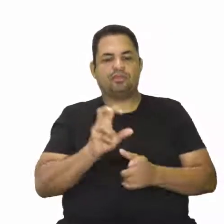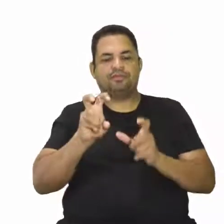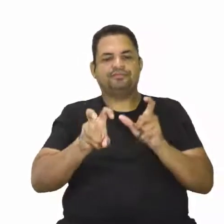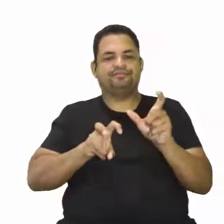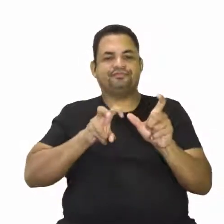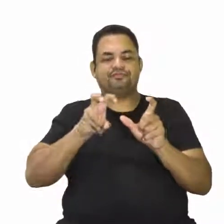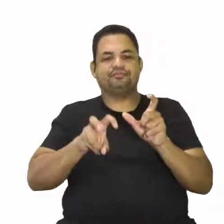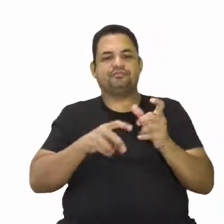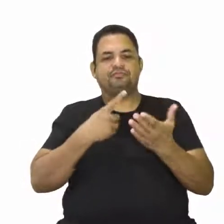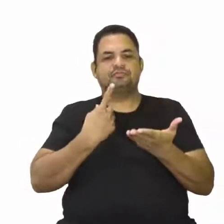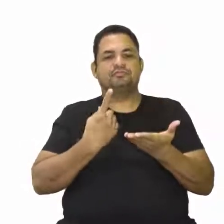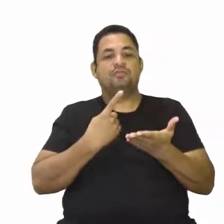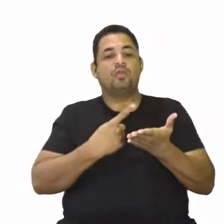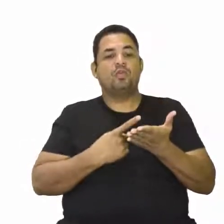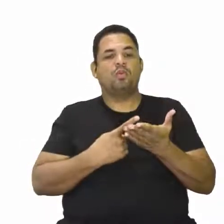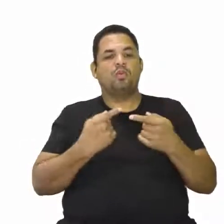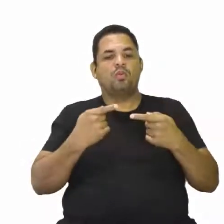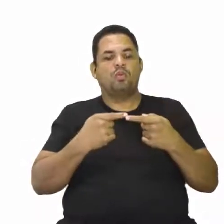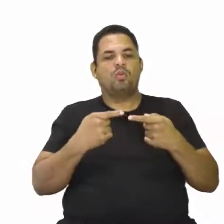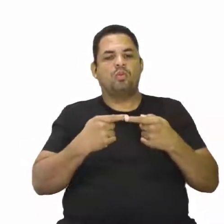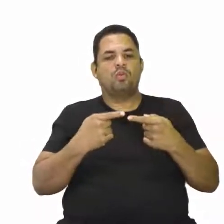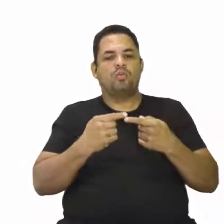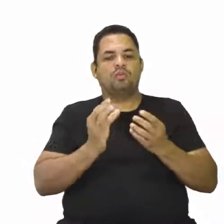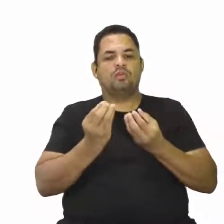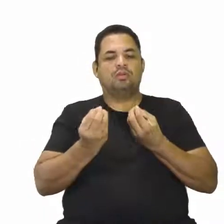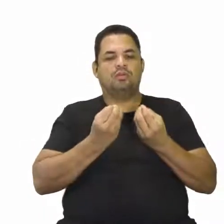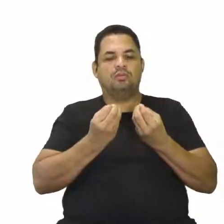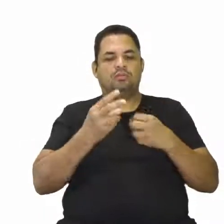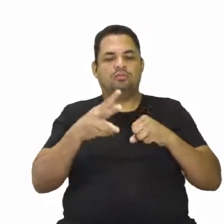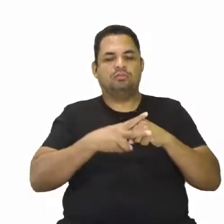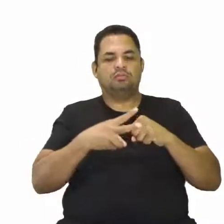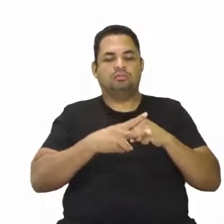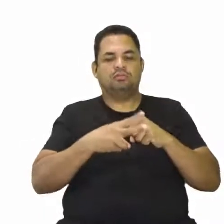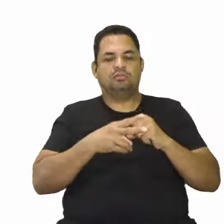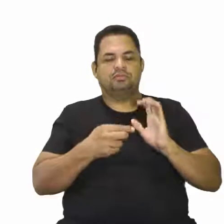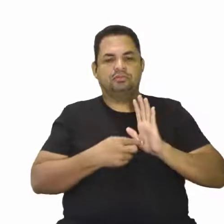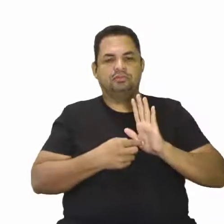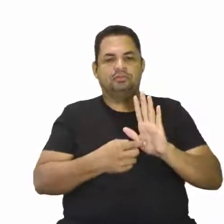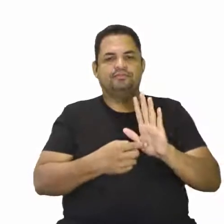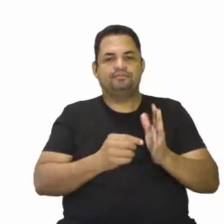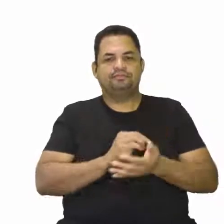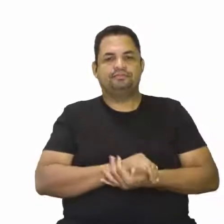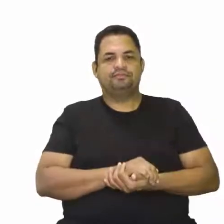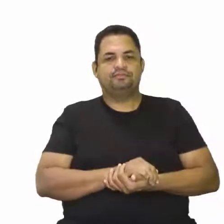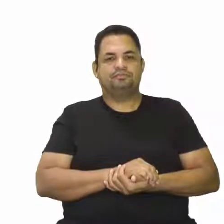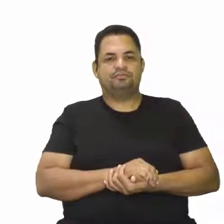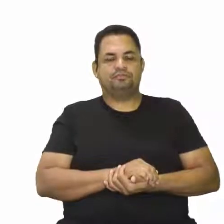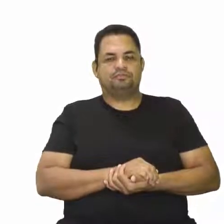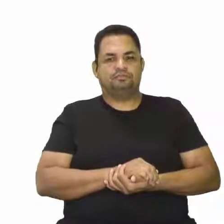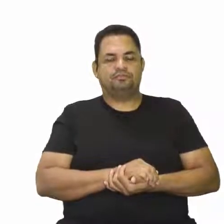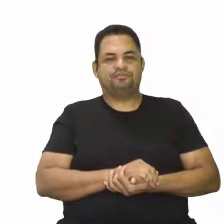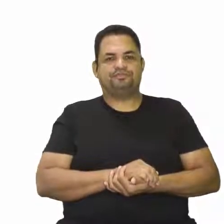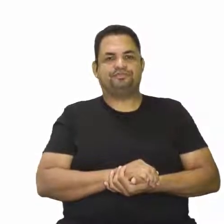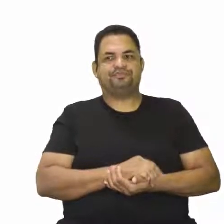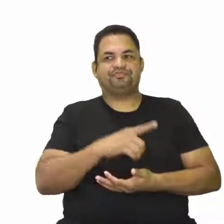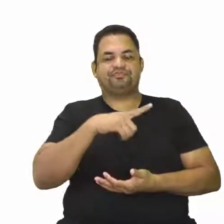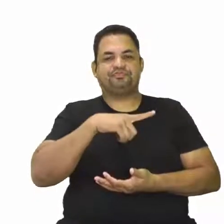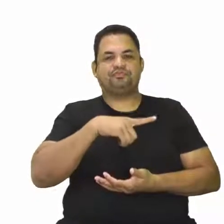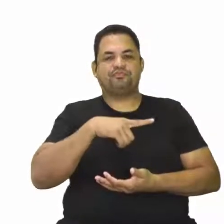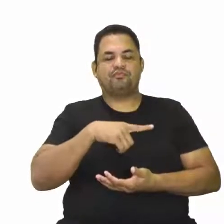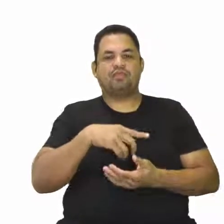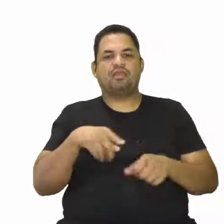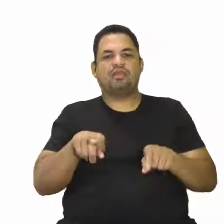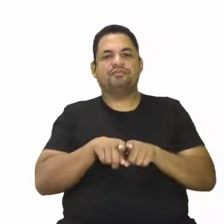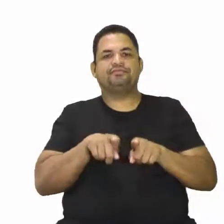vai concordar com o modo que o verbo estiver expressando, certo? Nós temos